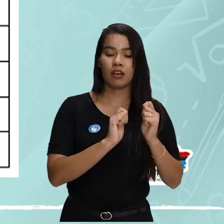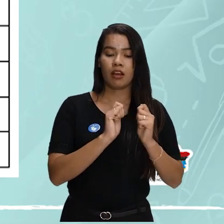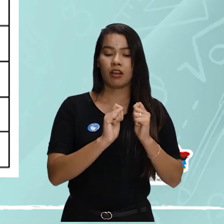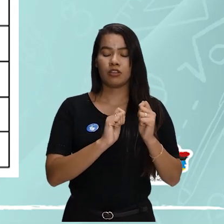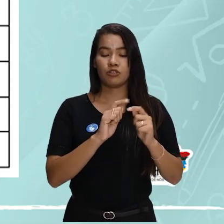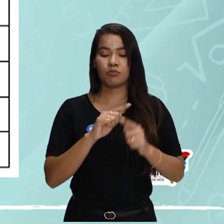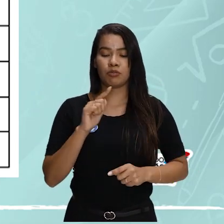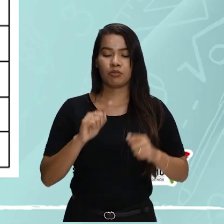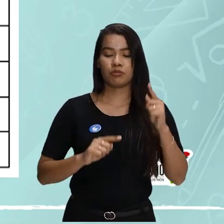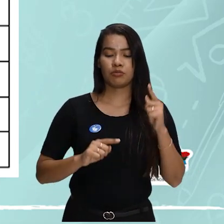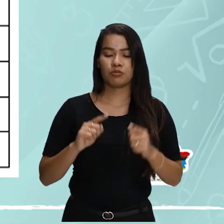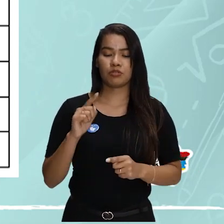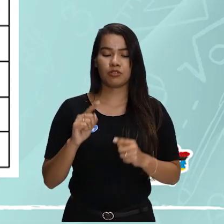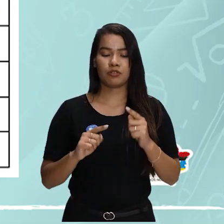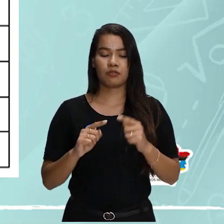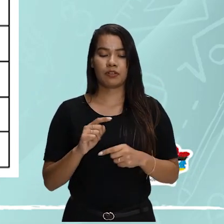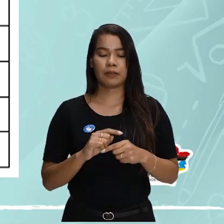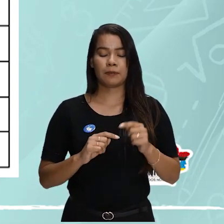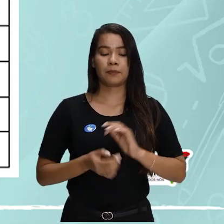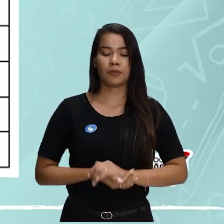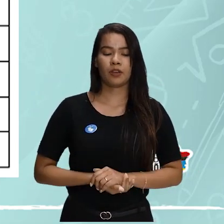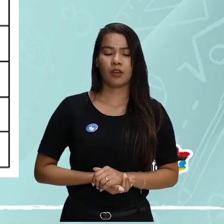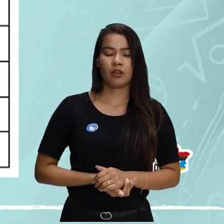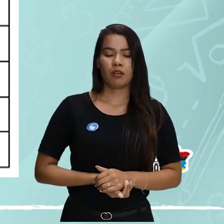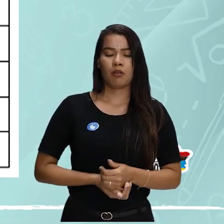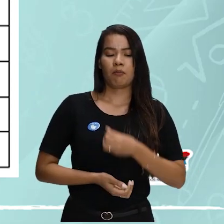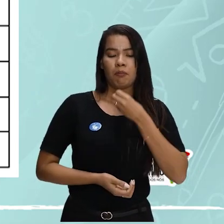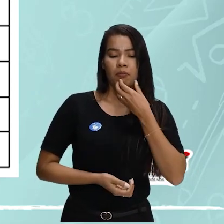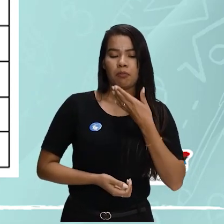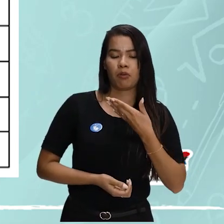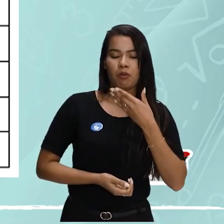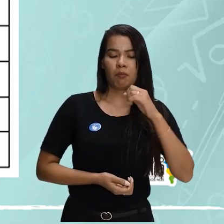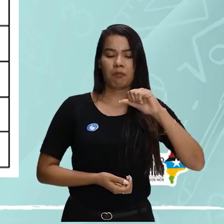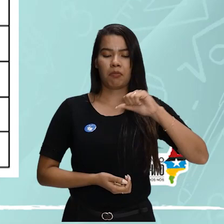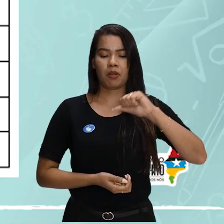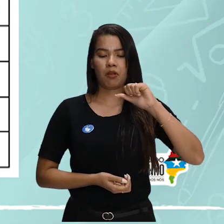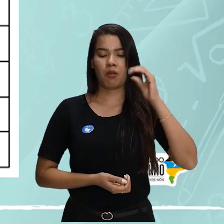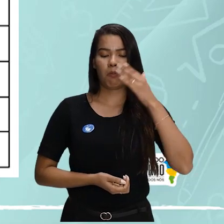em qualitativas, nominal, ordinal, ou quantitativa,